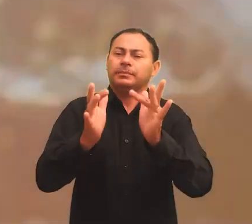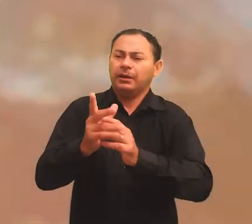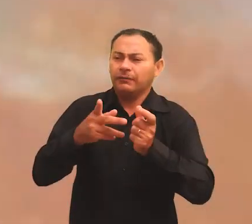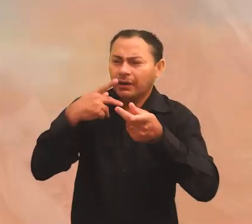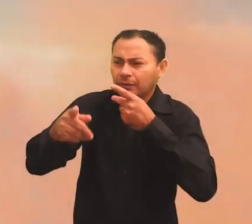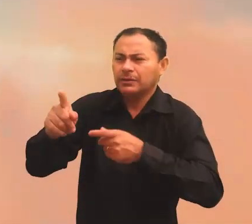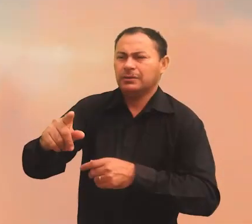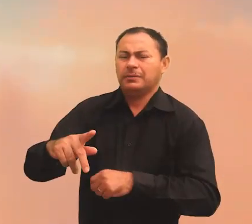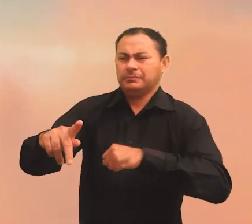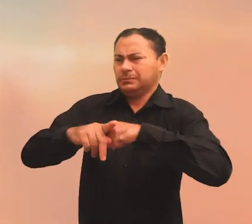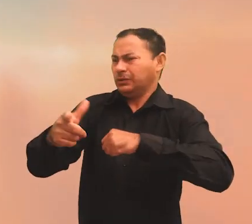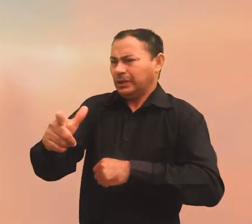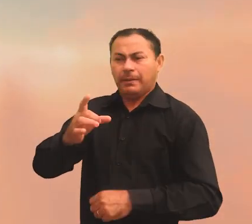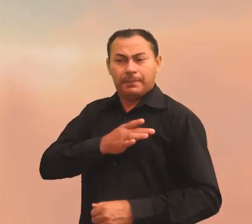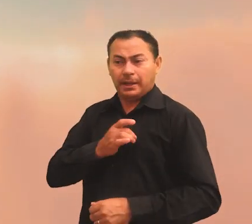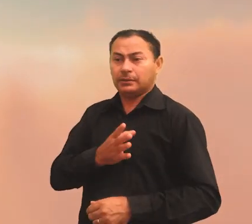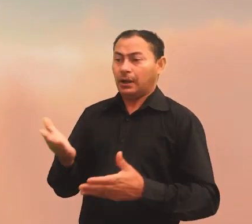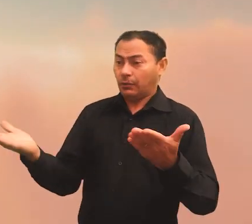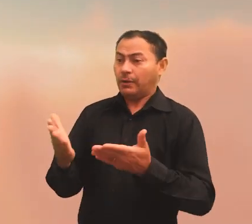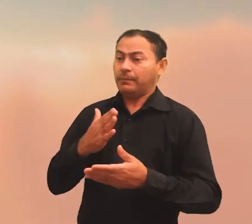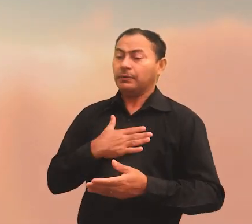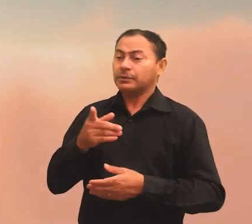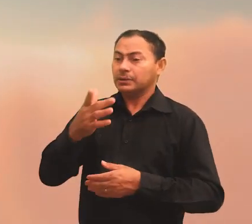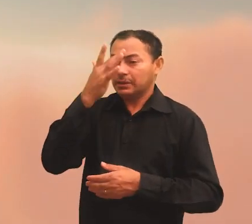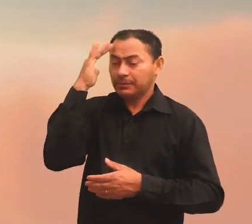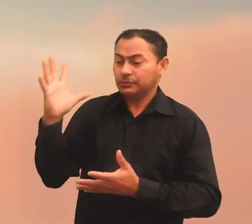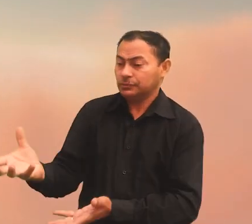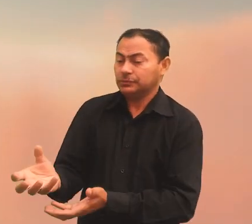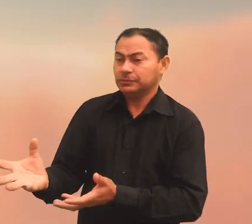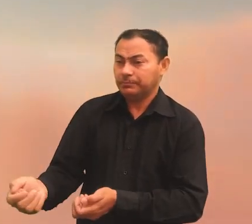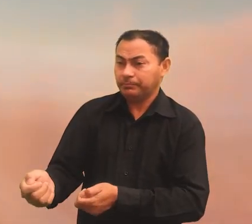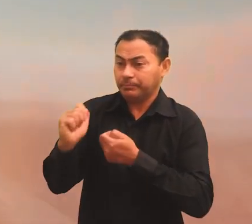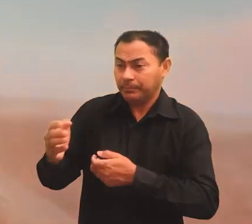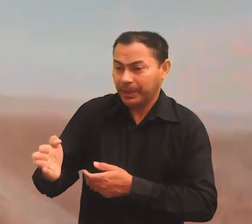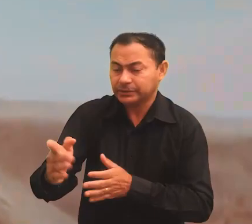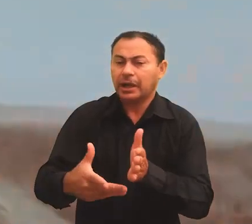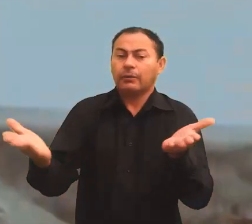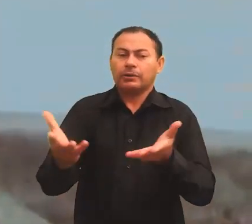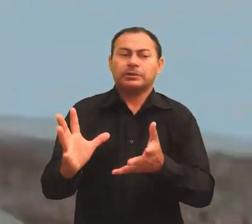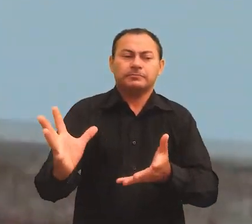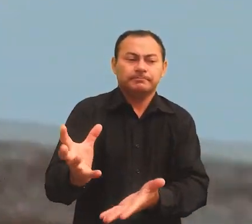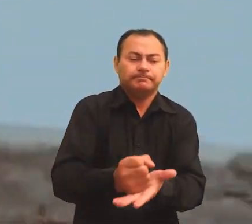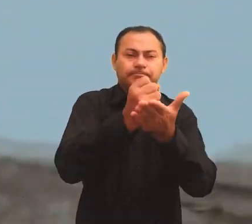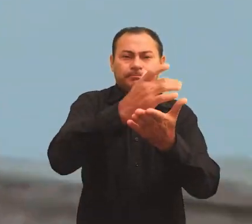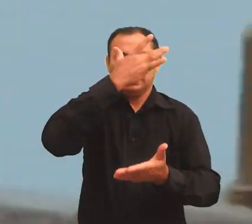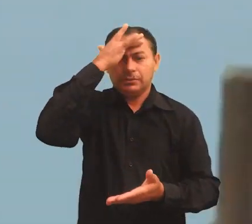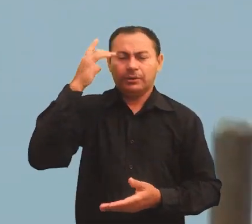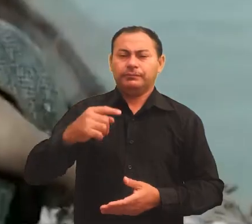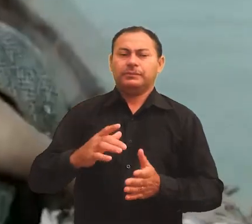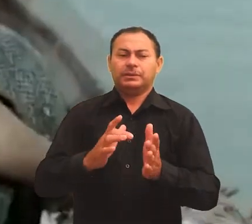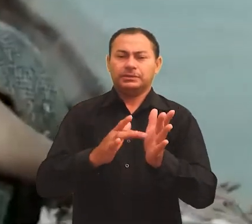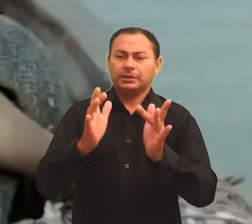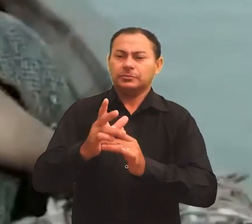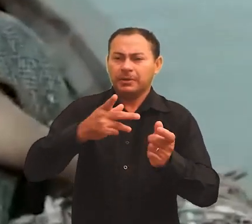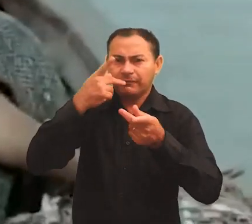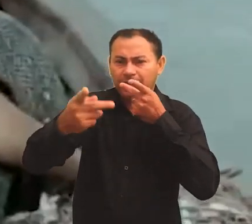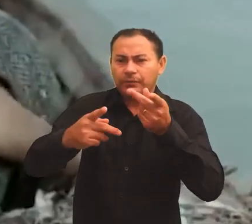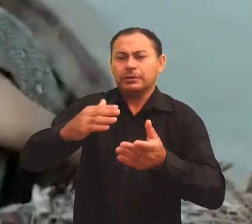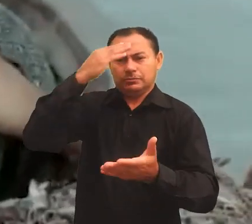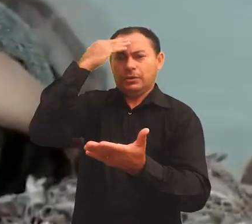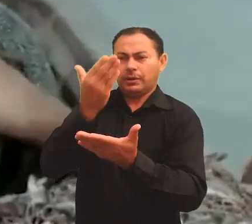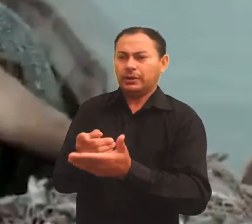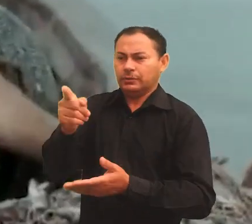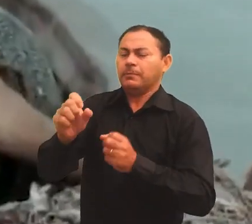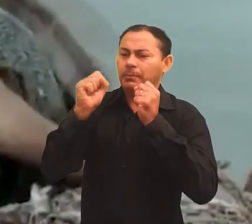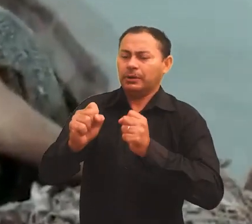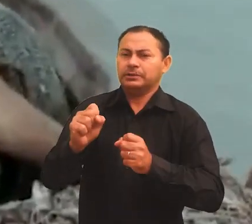falou: não tenha medo, de agora em diante você será pescador de homens. Jesus estava dizendo: eu creio no que você pode